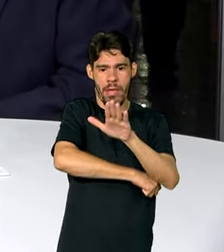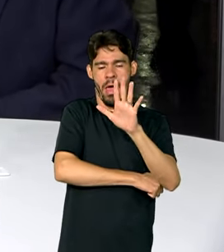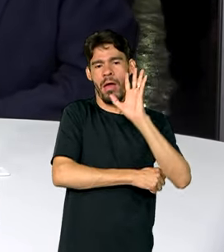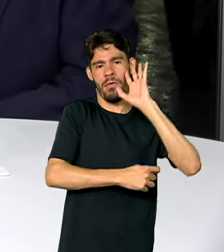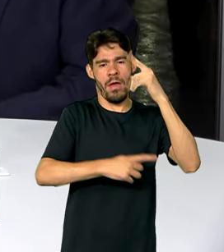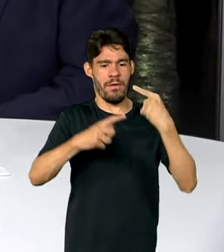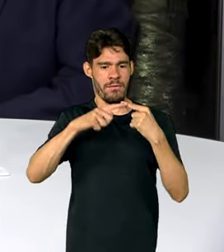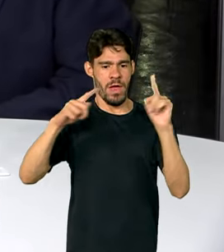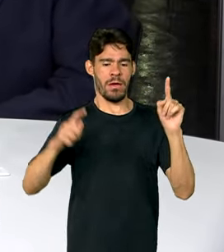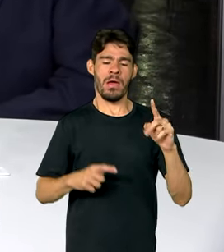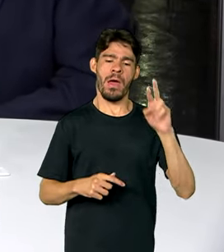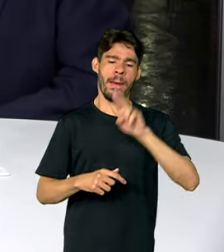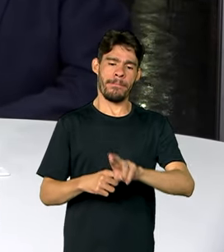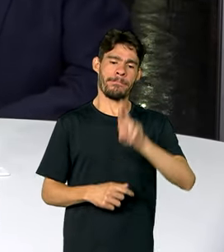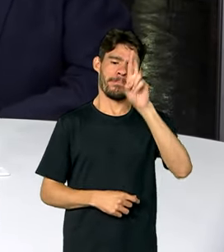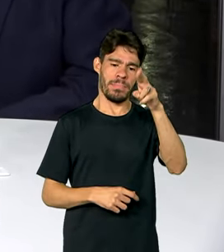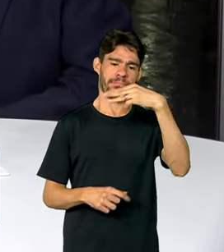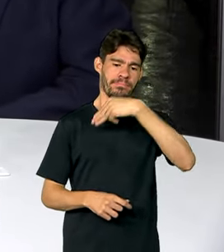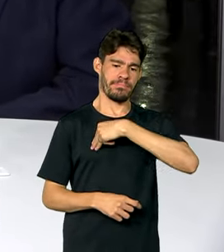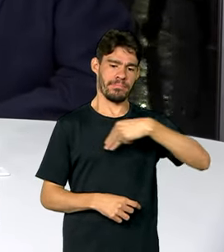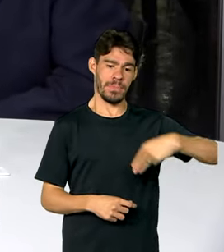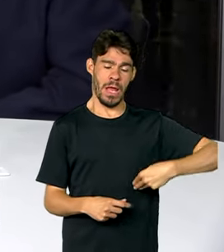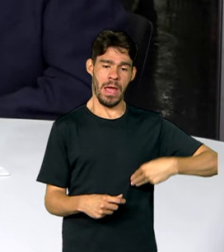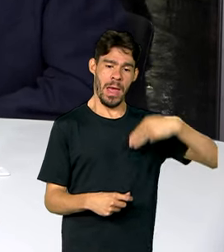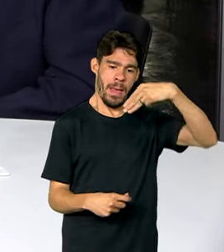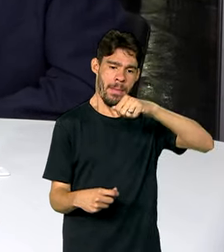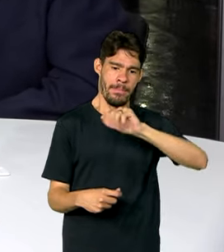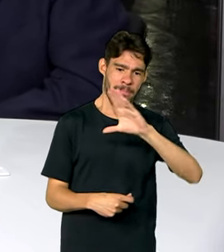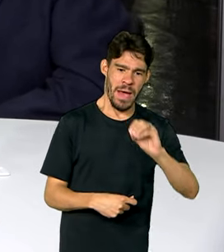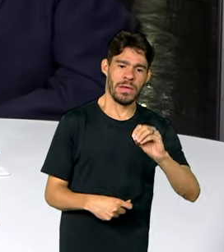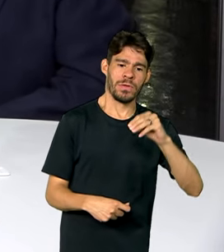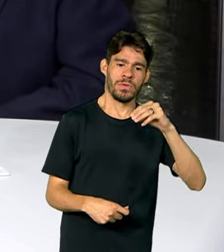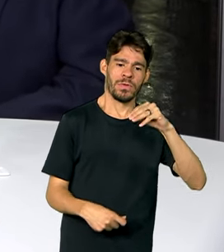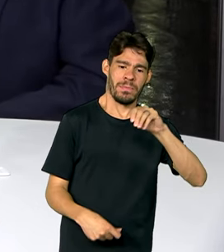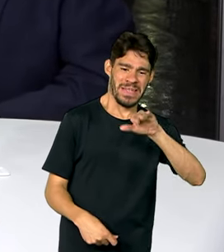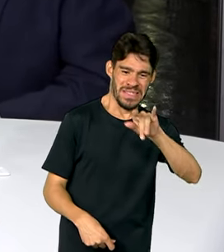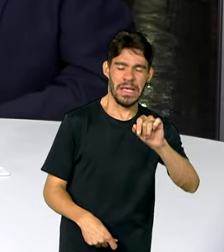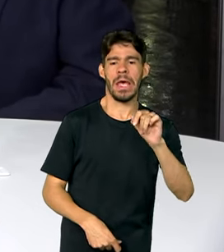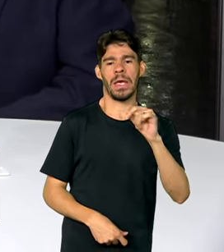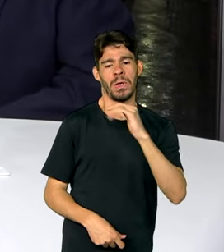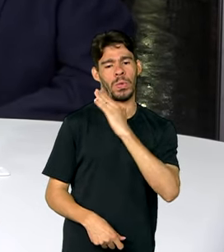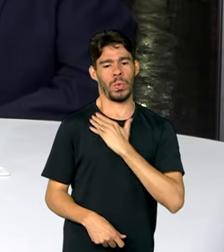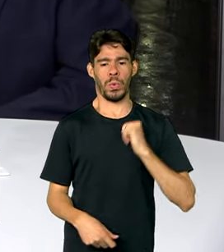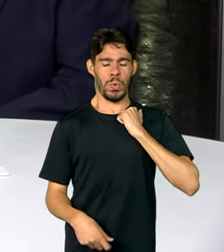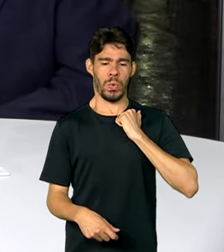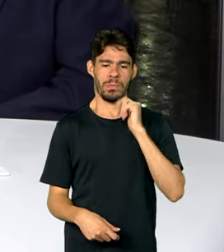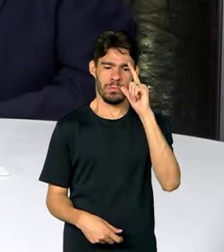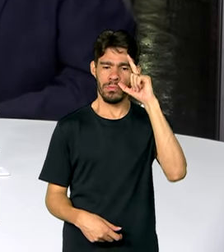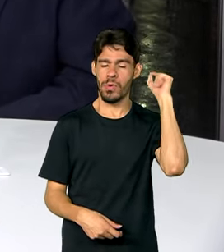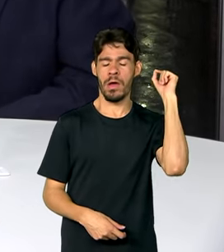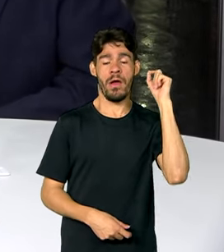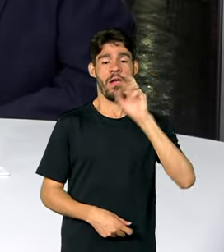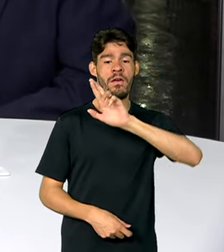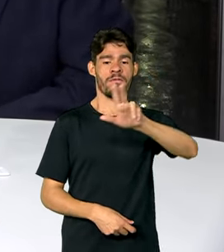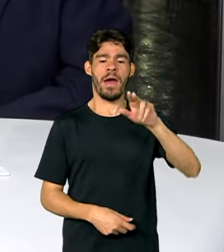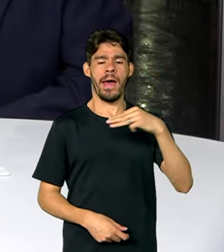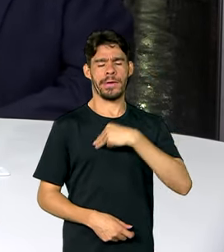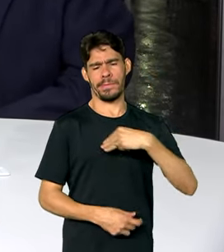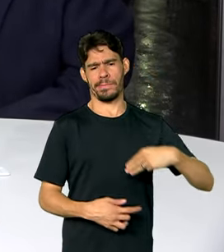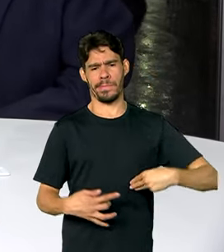abertura, comandado pelo ministro Márcio Macedo, pela primeira-dama Janja, né, com a participação de vários ministros